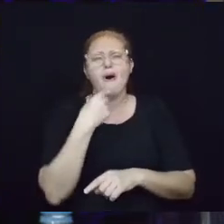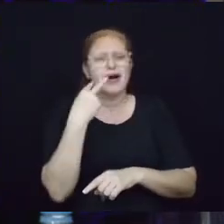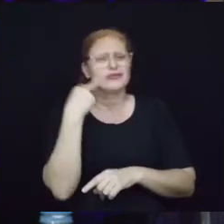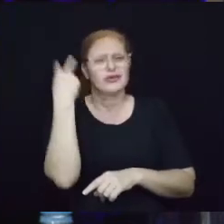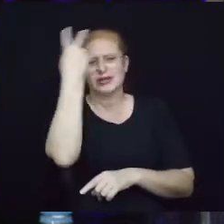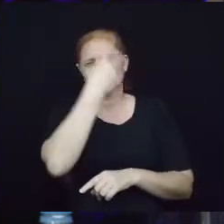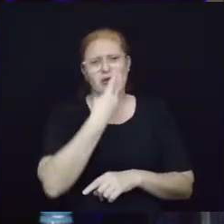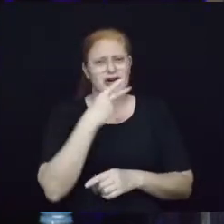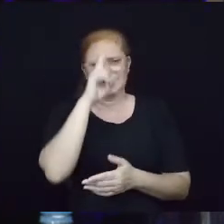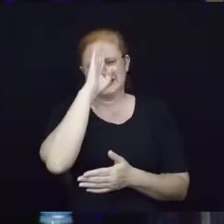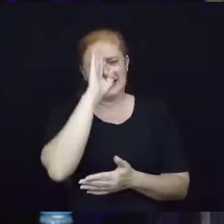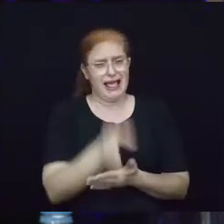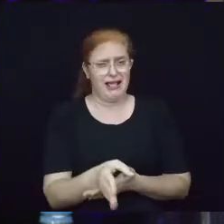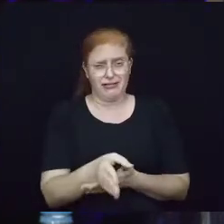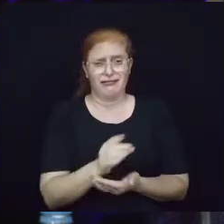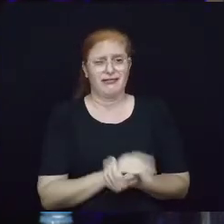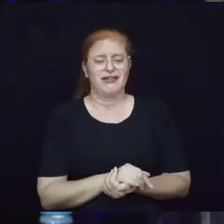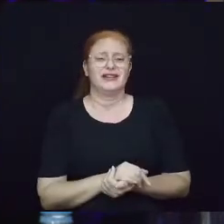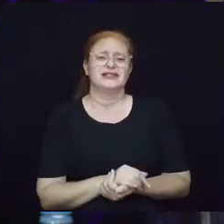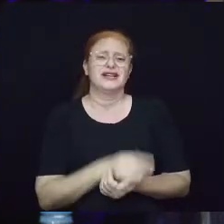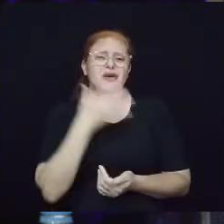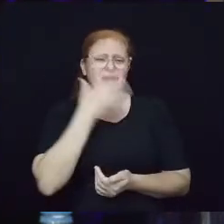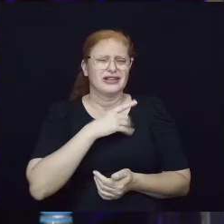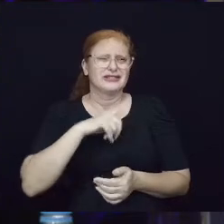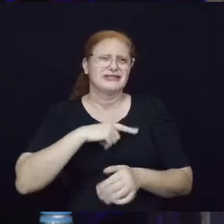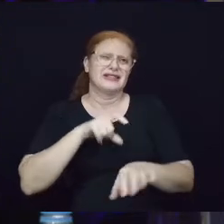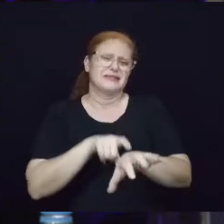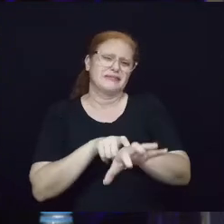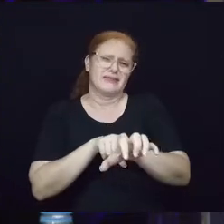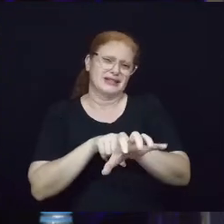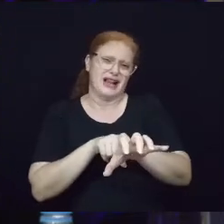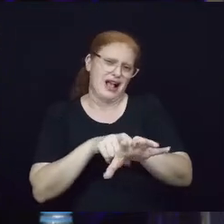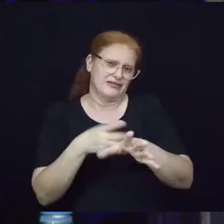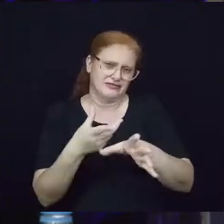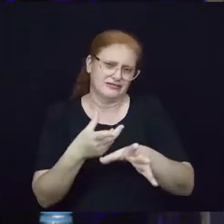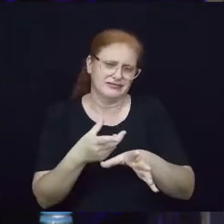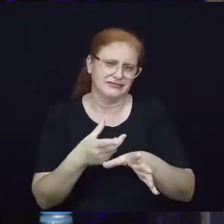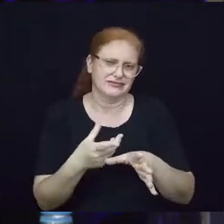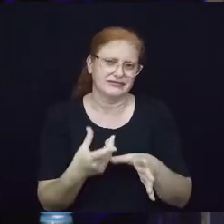aquilo dura, assim, acho que deve ter um pendrive e dura, sei lá, 2, 3 dias. Né?